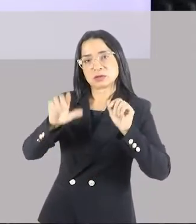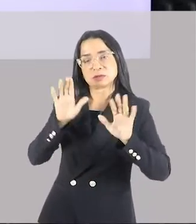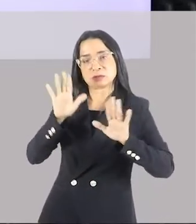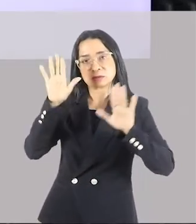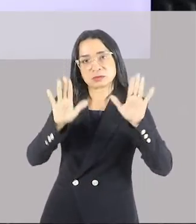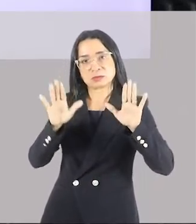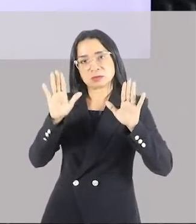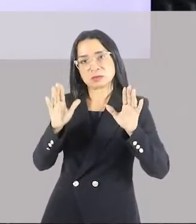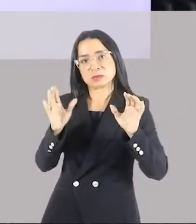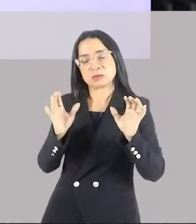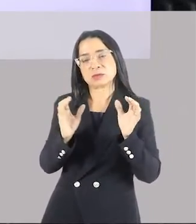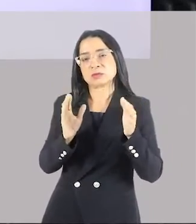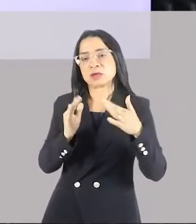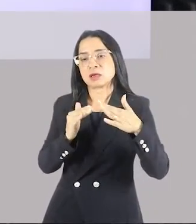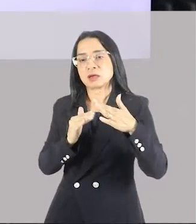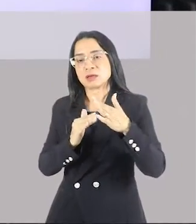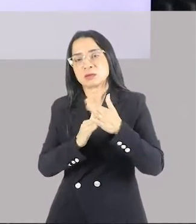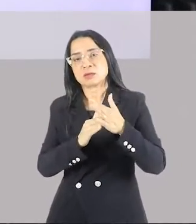nós